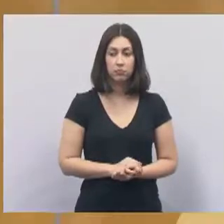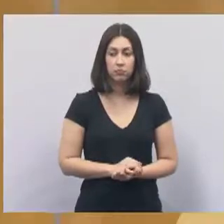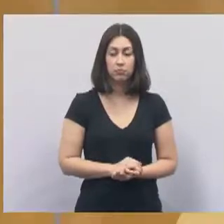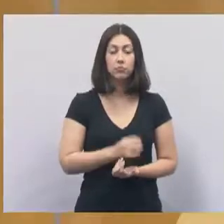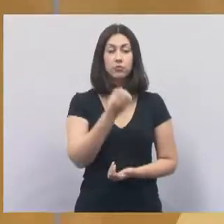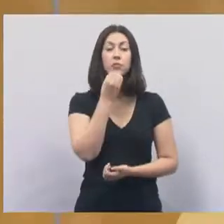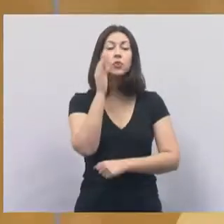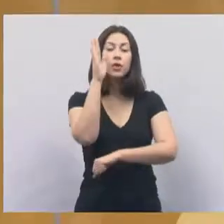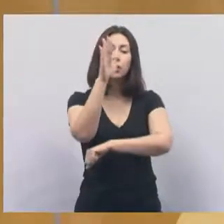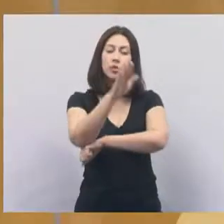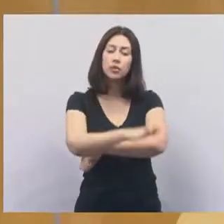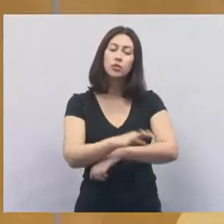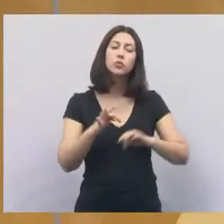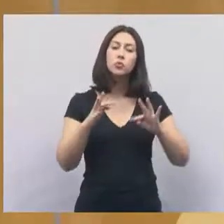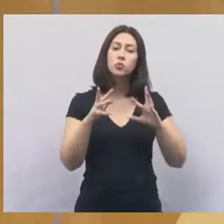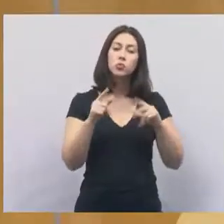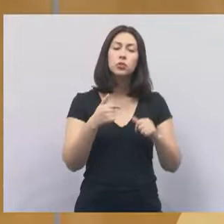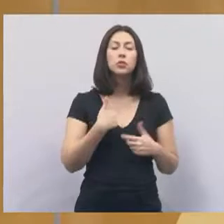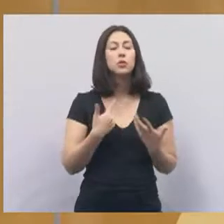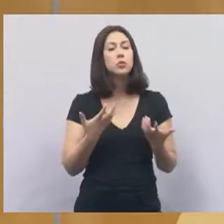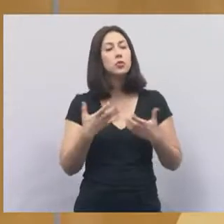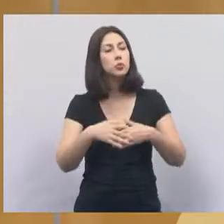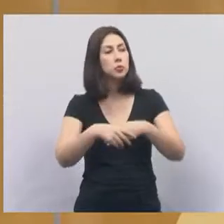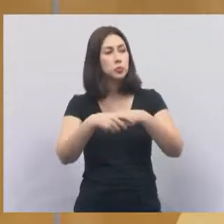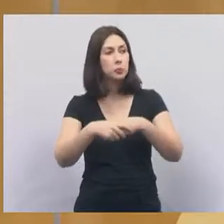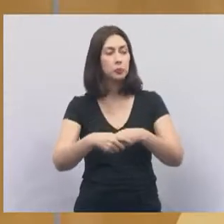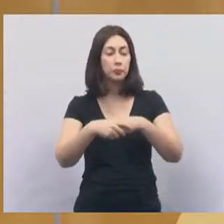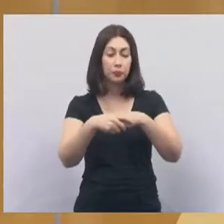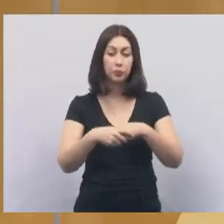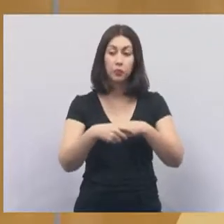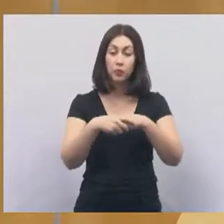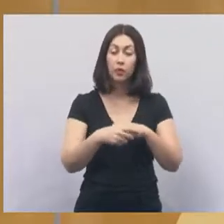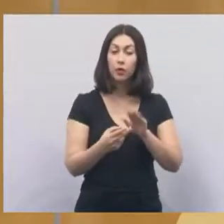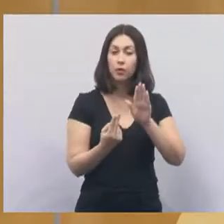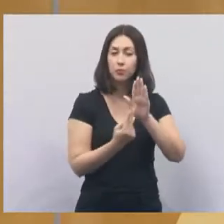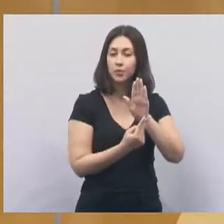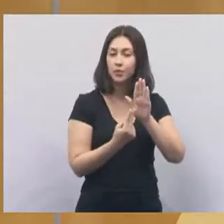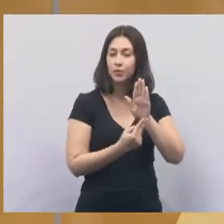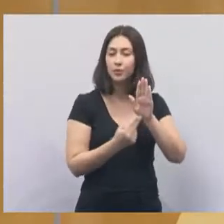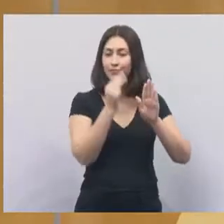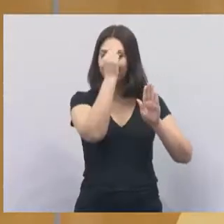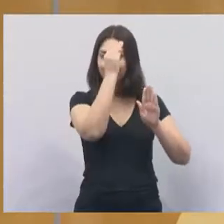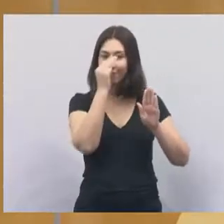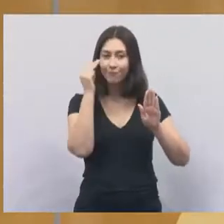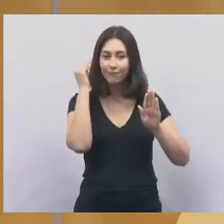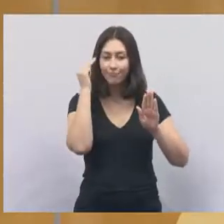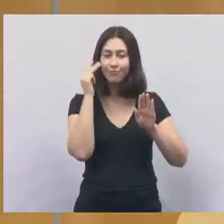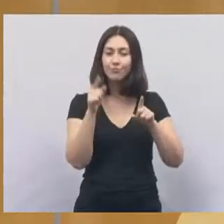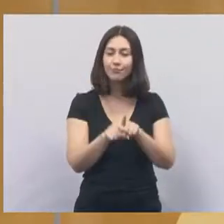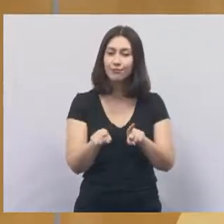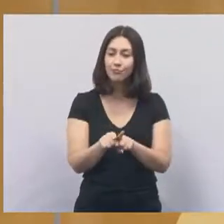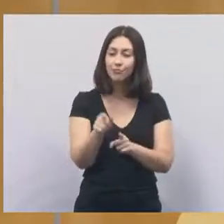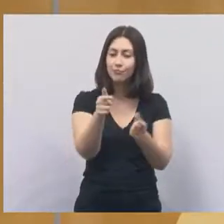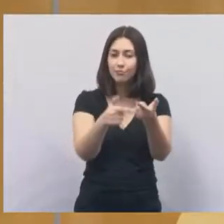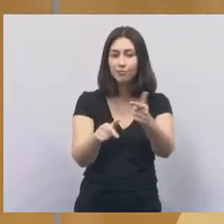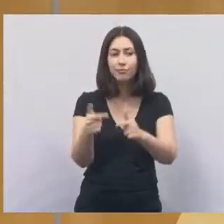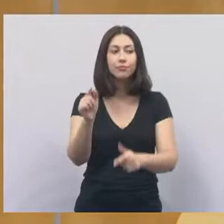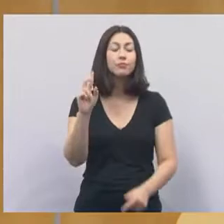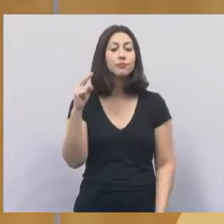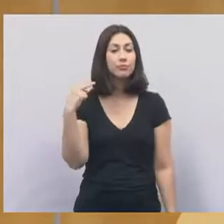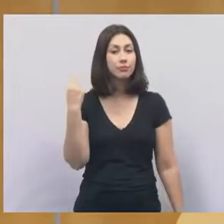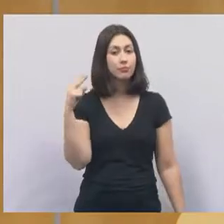Boa tarde a todos quero aqui inicialmente cumprimentar autora desse projeto a Vereadora Maria Amélia cumprimentar os demais vereadores